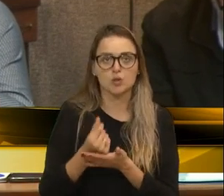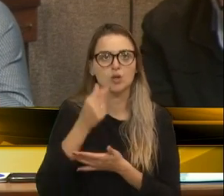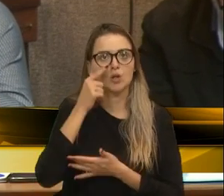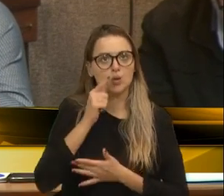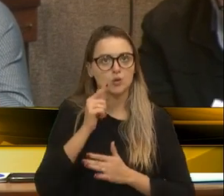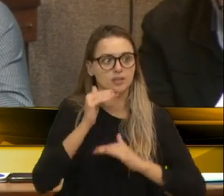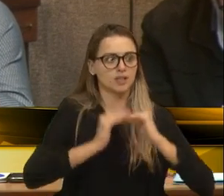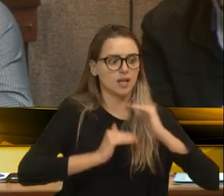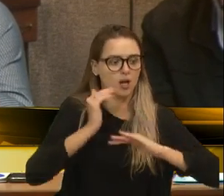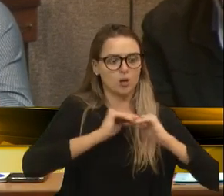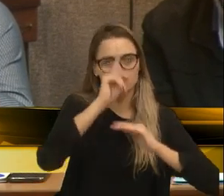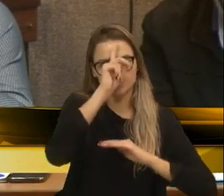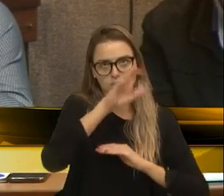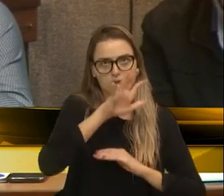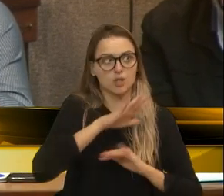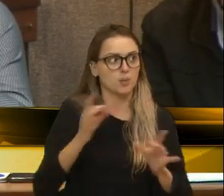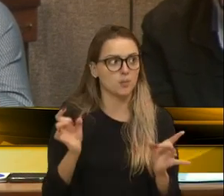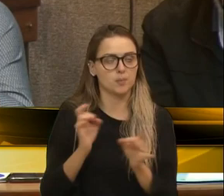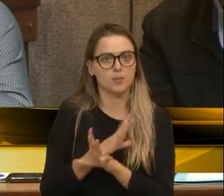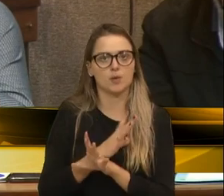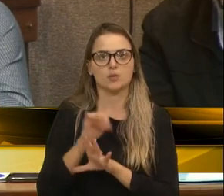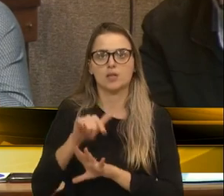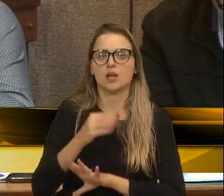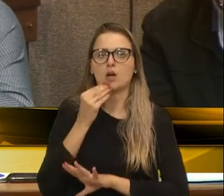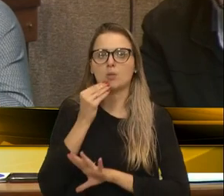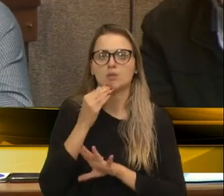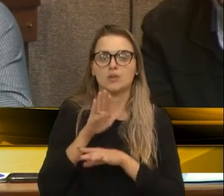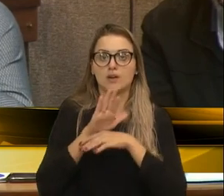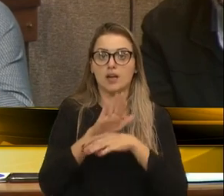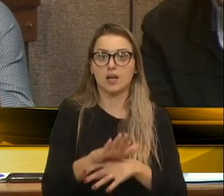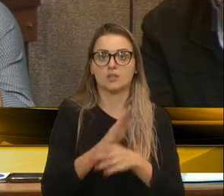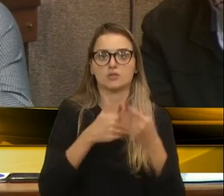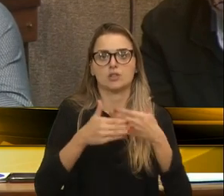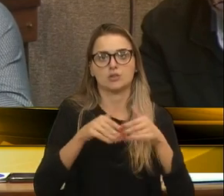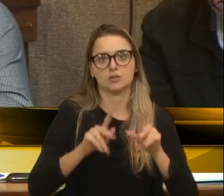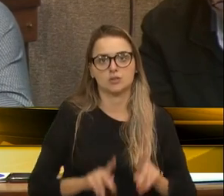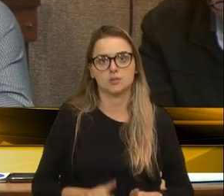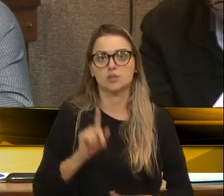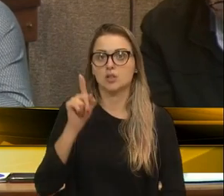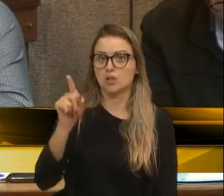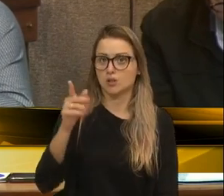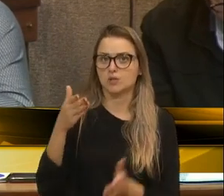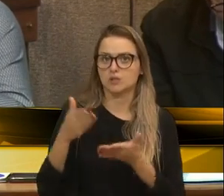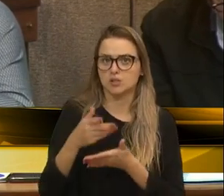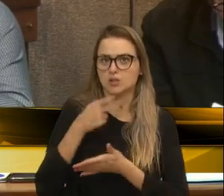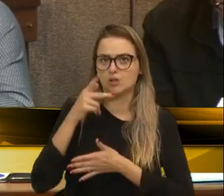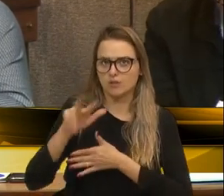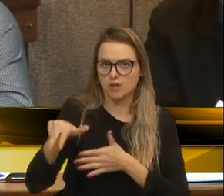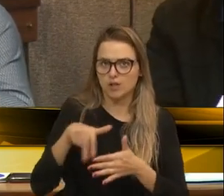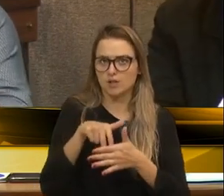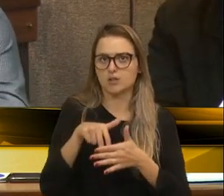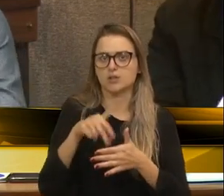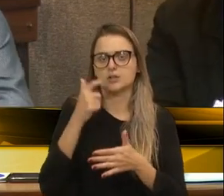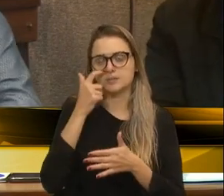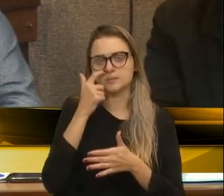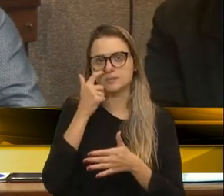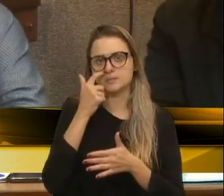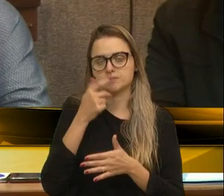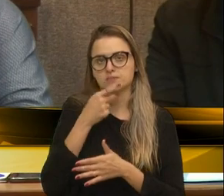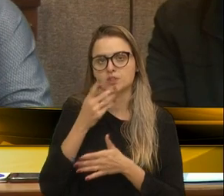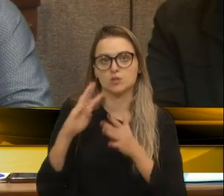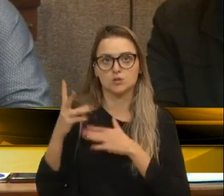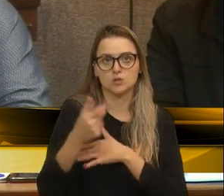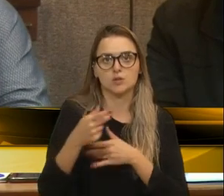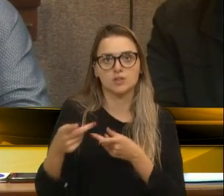obra pronta, certamente vai desafogar um pouco. O senhor já falou de todas as visitas que nós fizemos. Eu quero